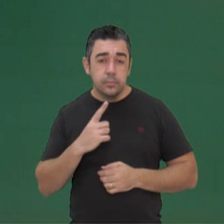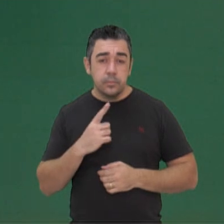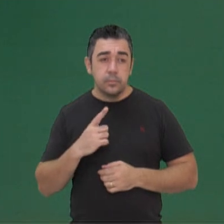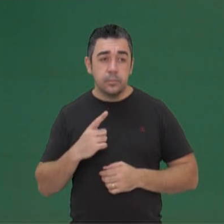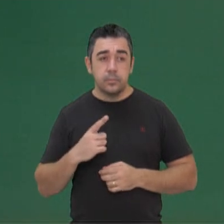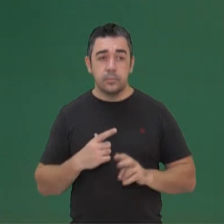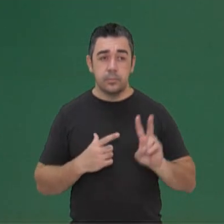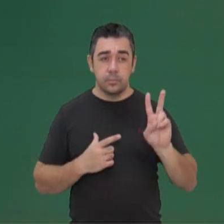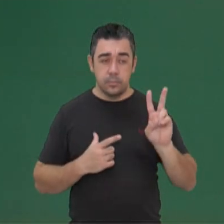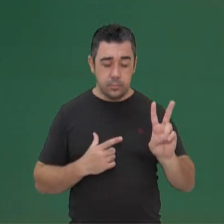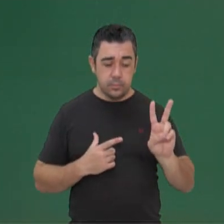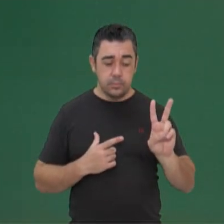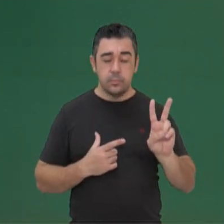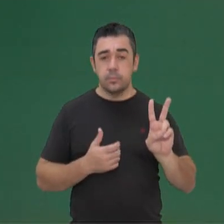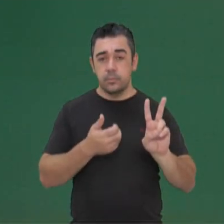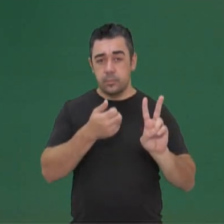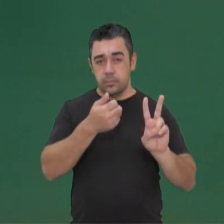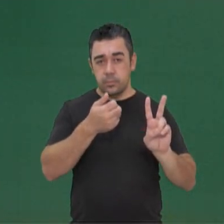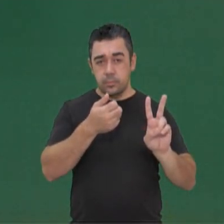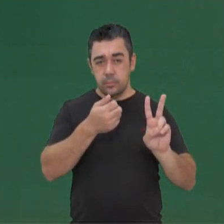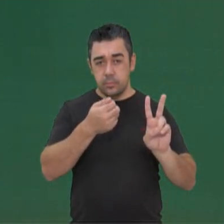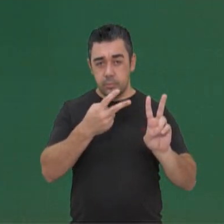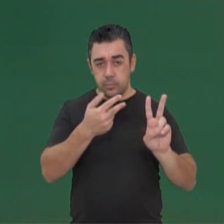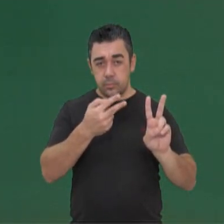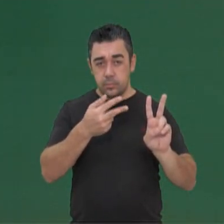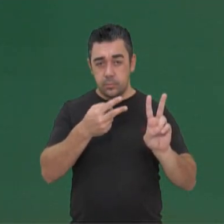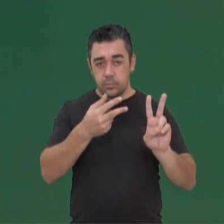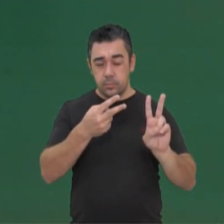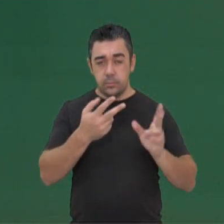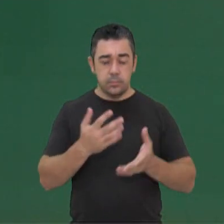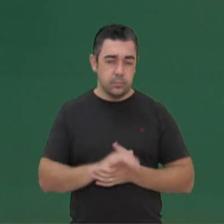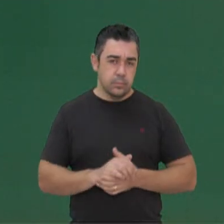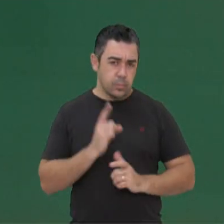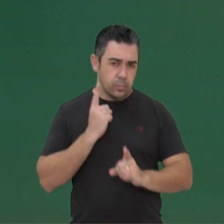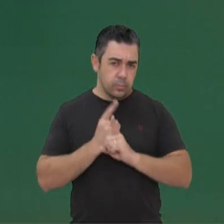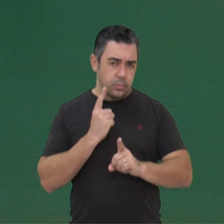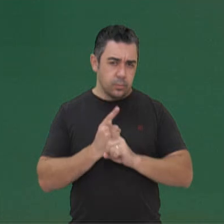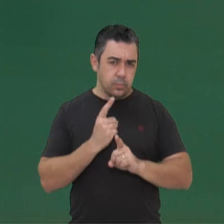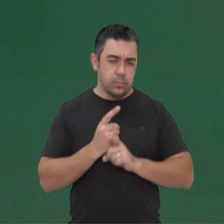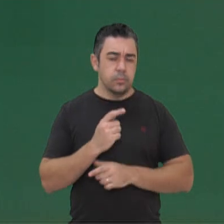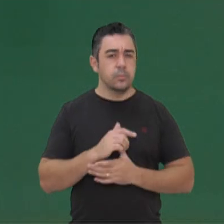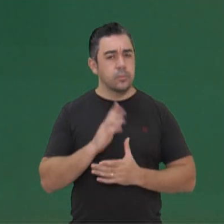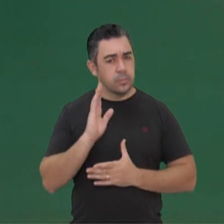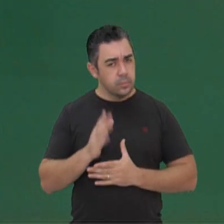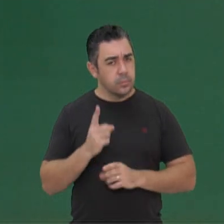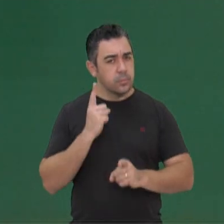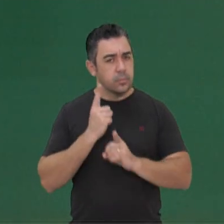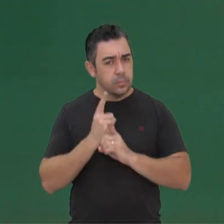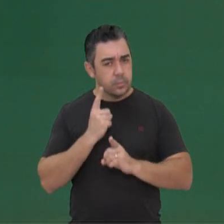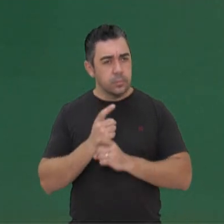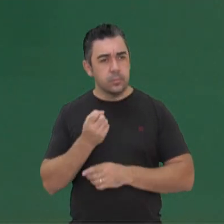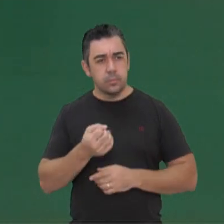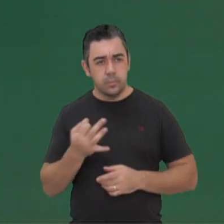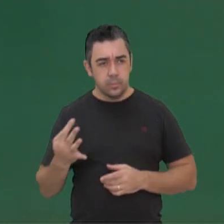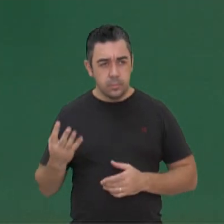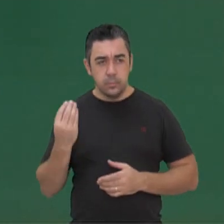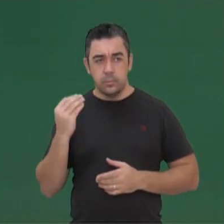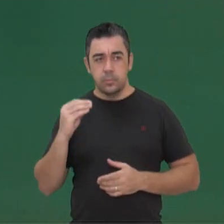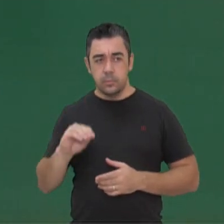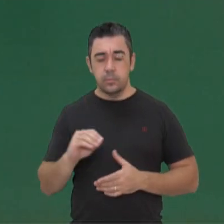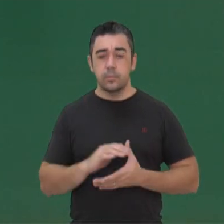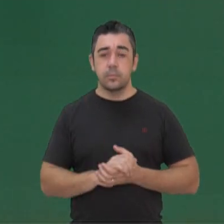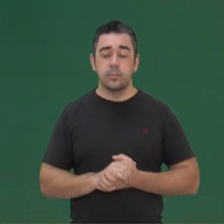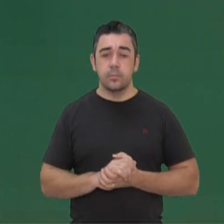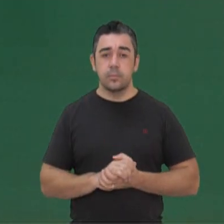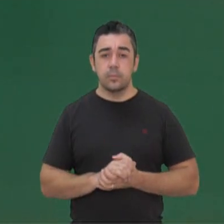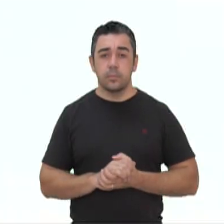espaço de potencial elétrico 12 volts. Então procura lá o símbolo de potencial elétrico, já foi visto hoje. Anota lá 12 volts e